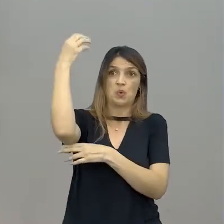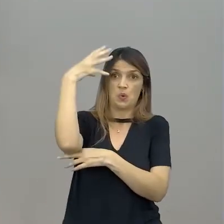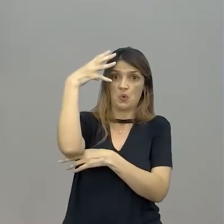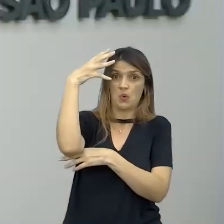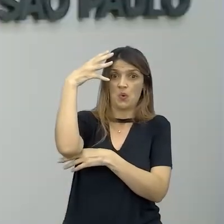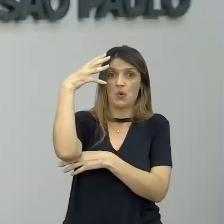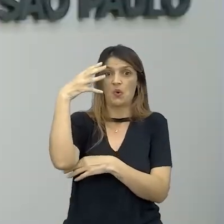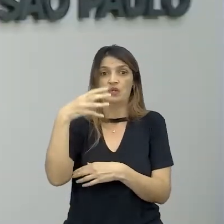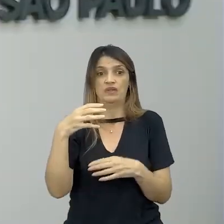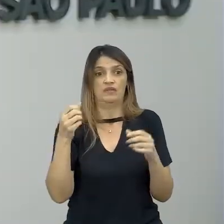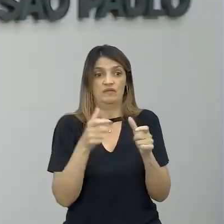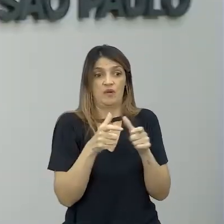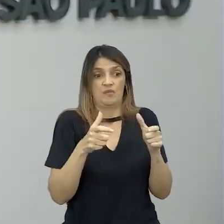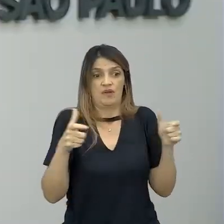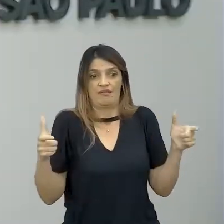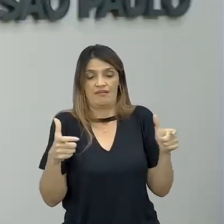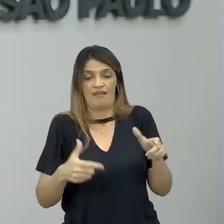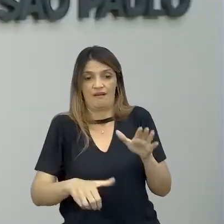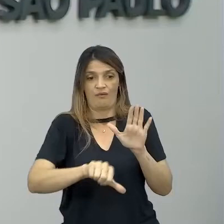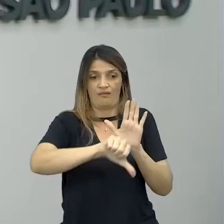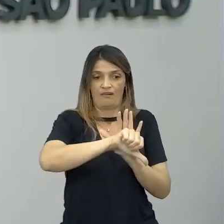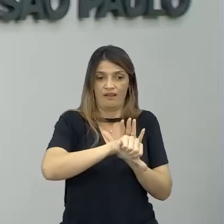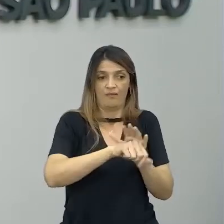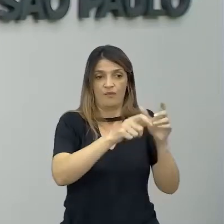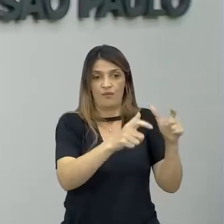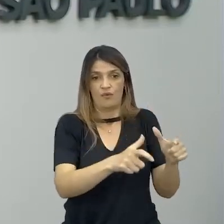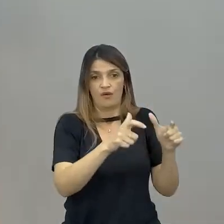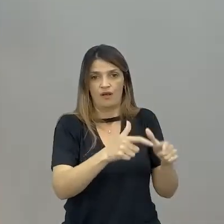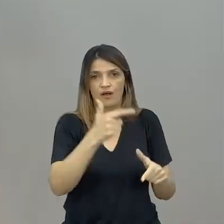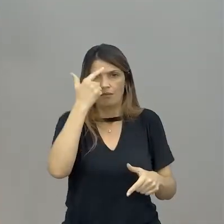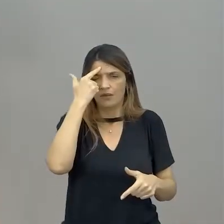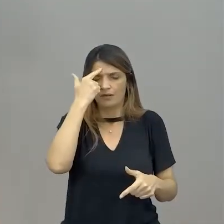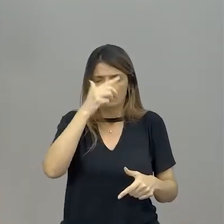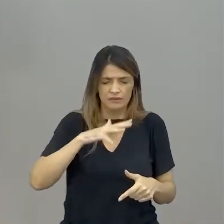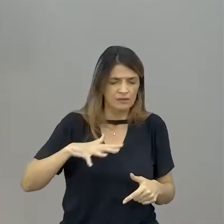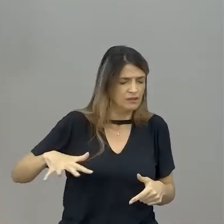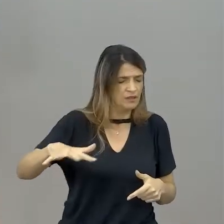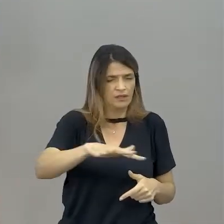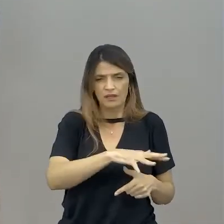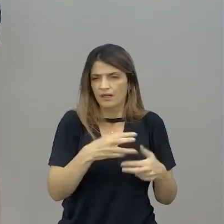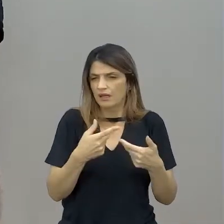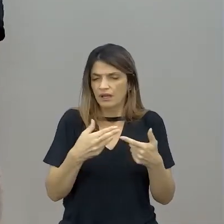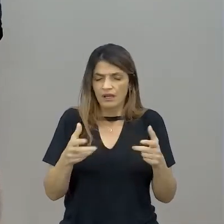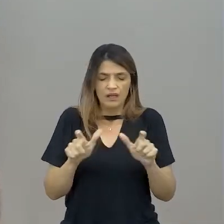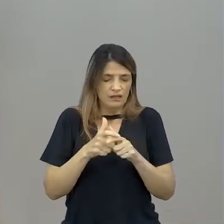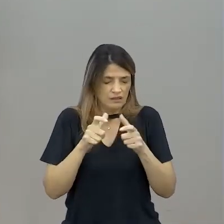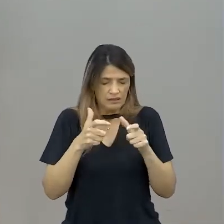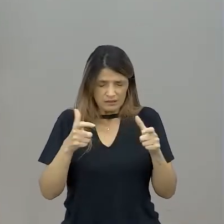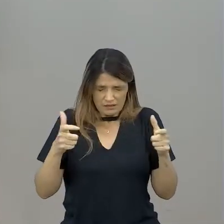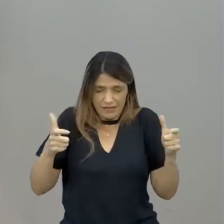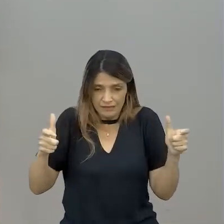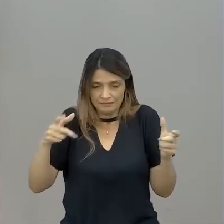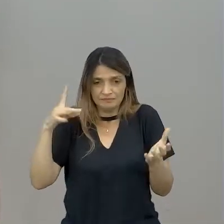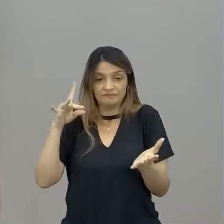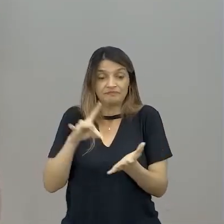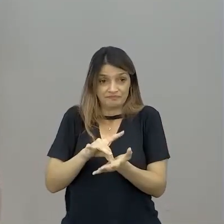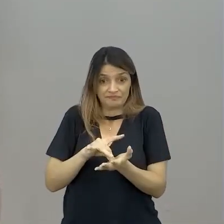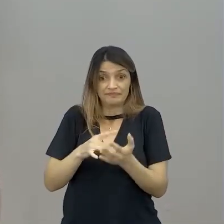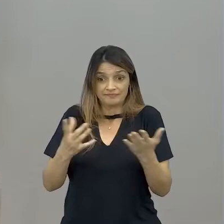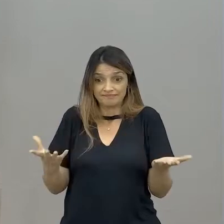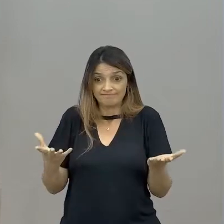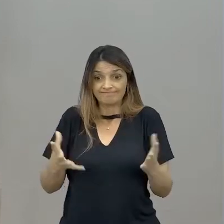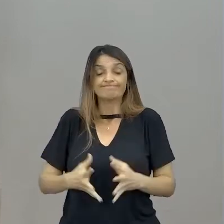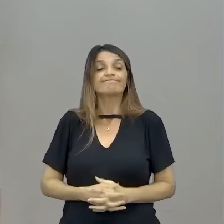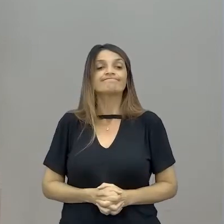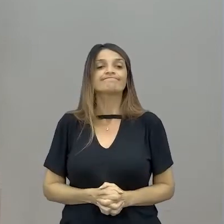aumentar a criminalidade? Como que vai ser, né? Então, tem que pensar em tudo. É uma coisa muito ampla, né? É verdade. E olha só, eu vou